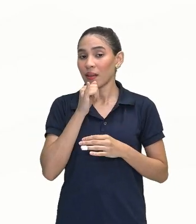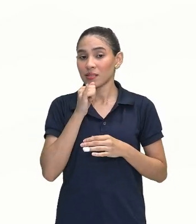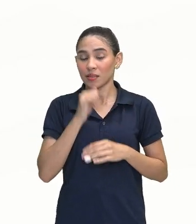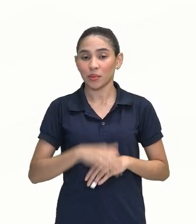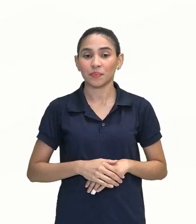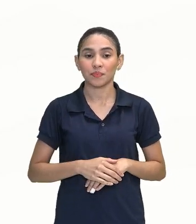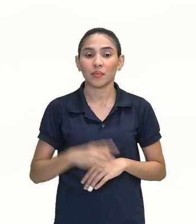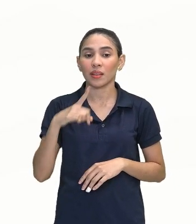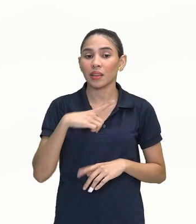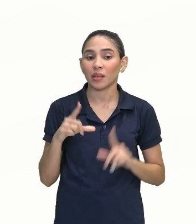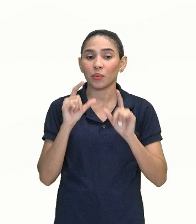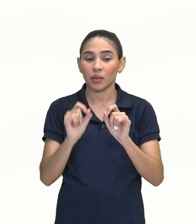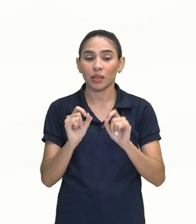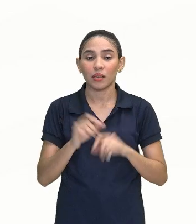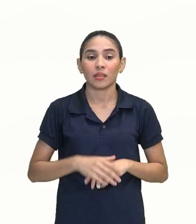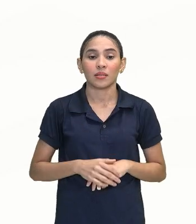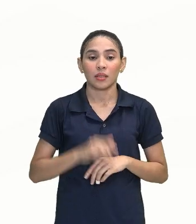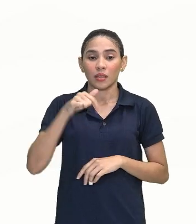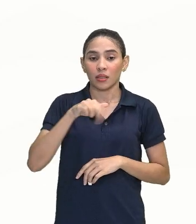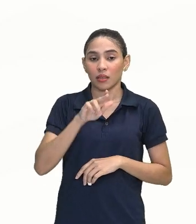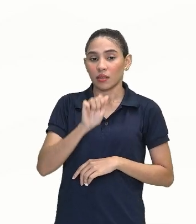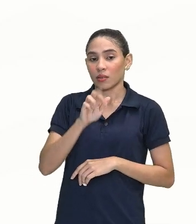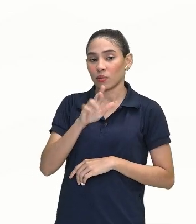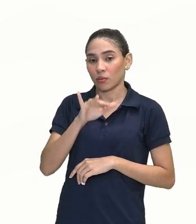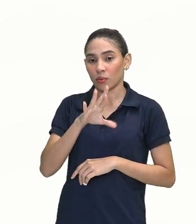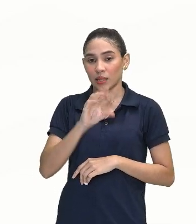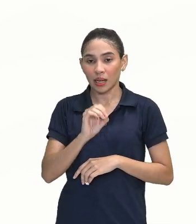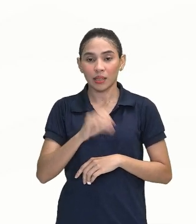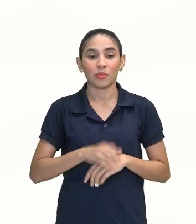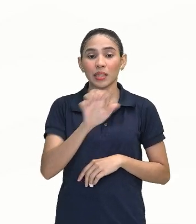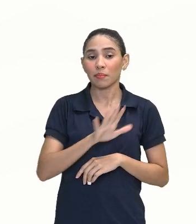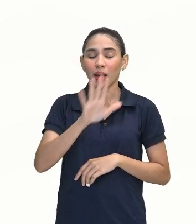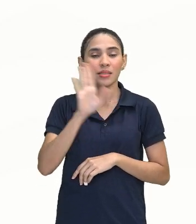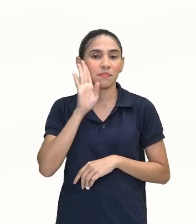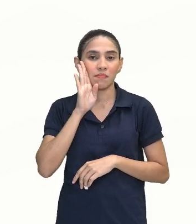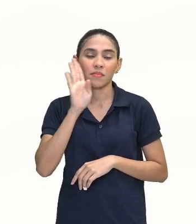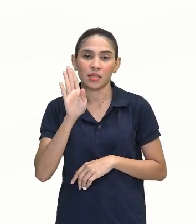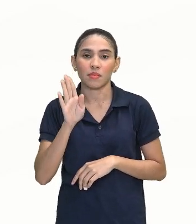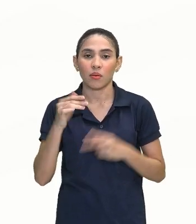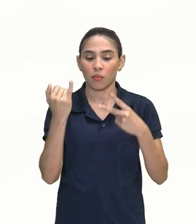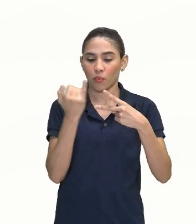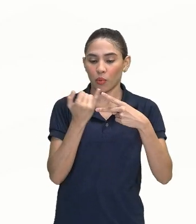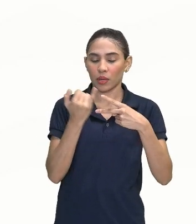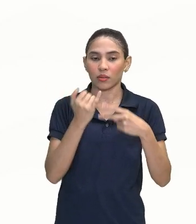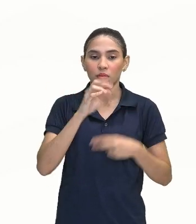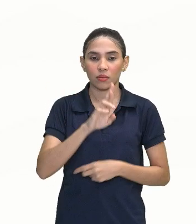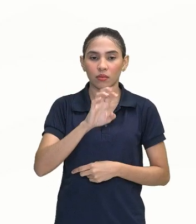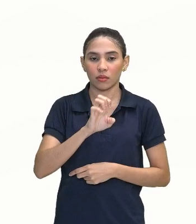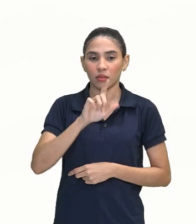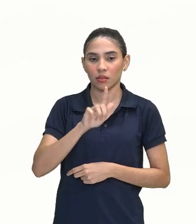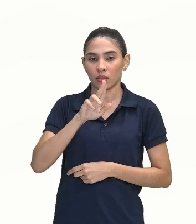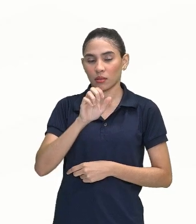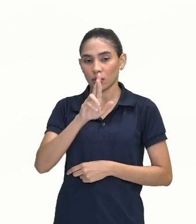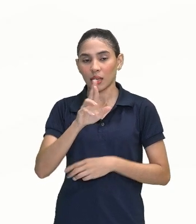aqui, nós temos o quadrado como uma das figuras principais de um polígono regular. Nós